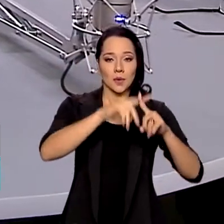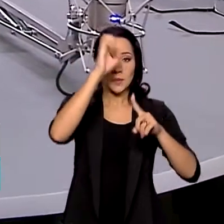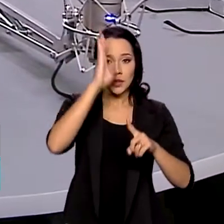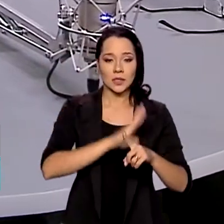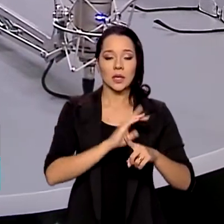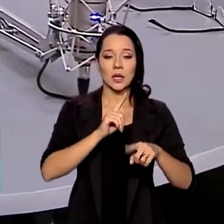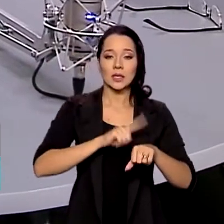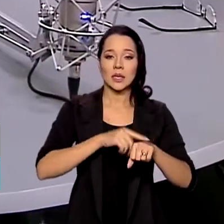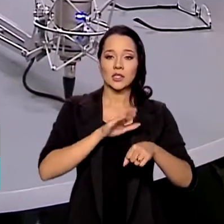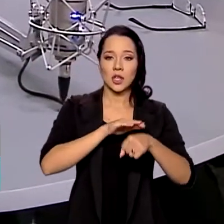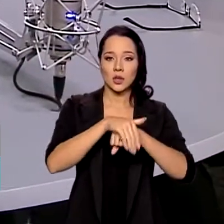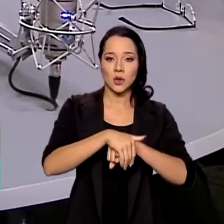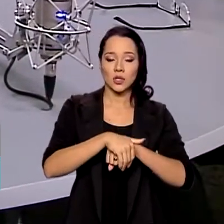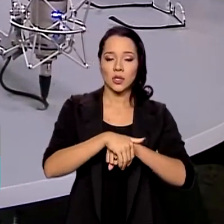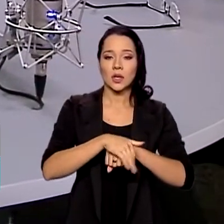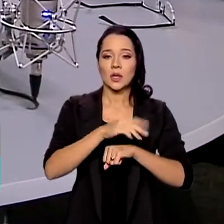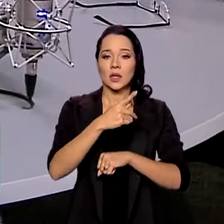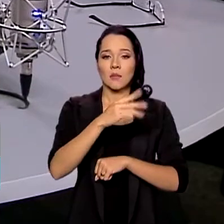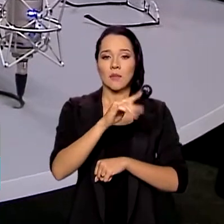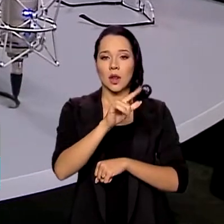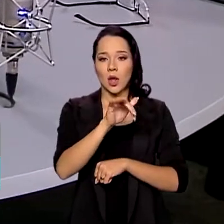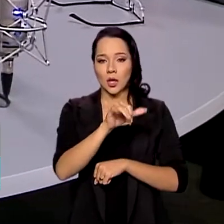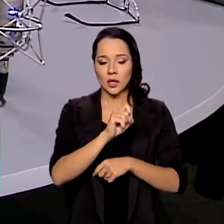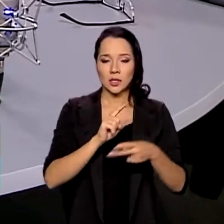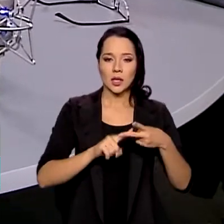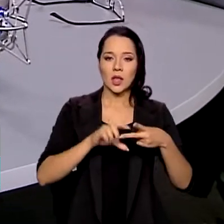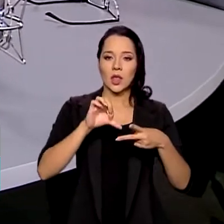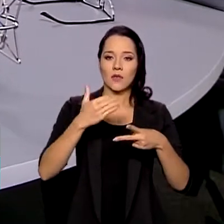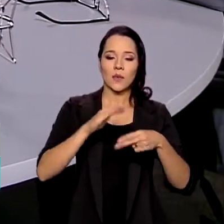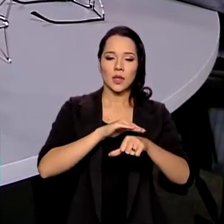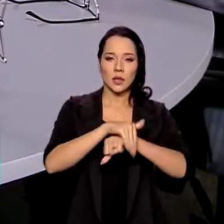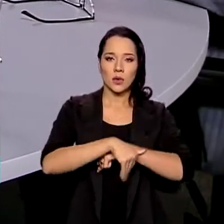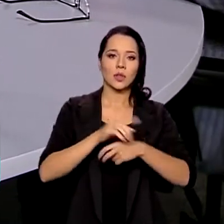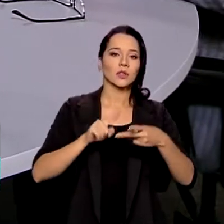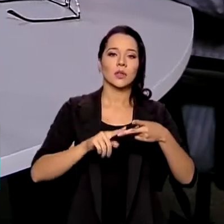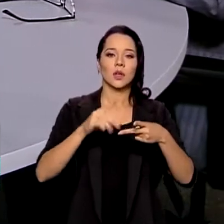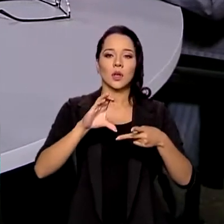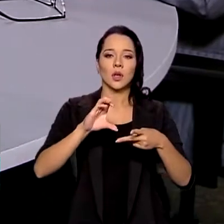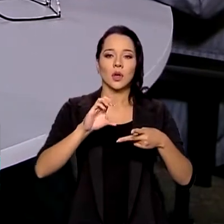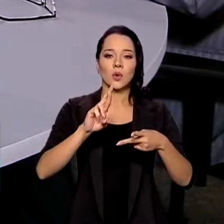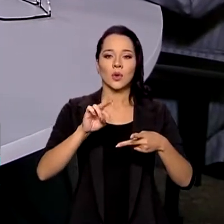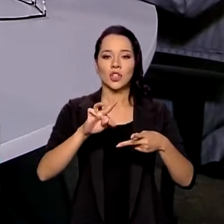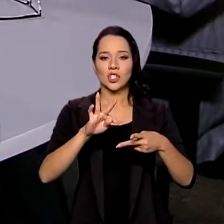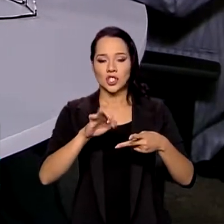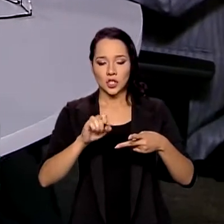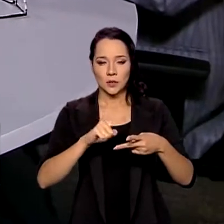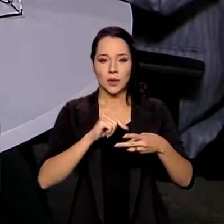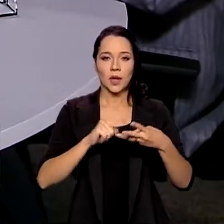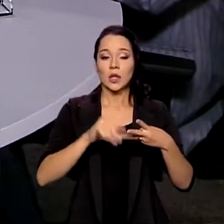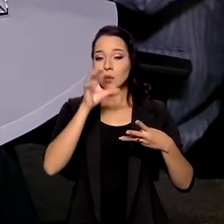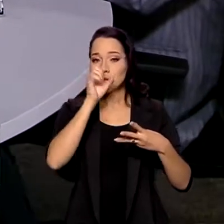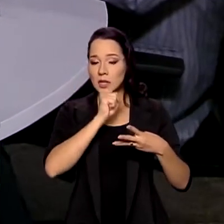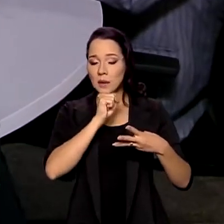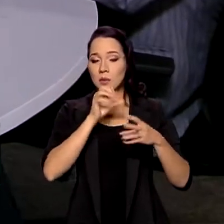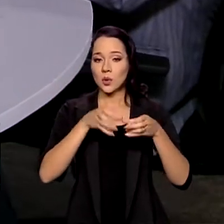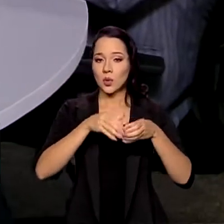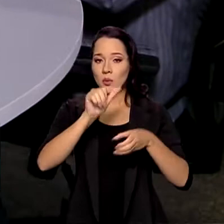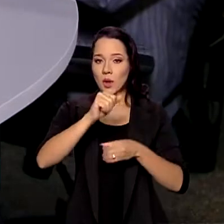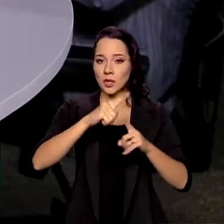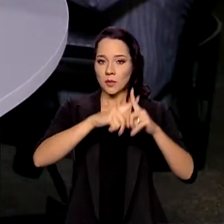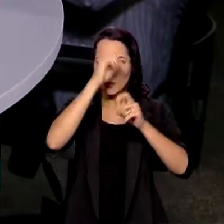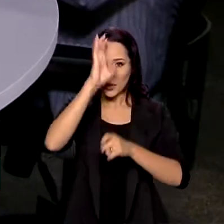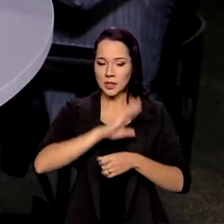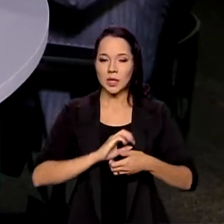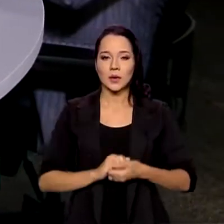Brasileiro, 19h, tem Brasil de Pelotas e Remo. Às 21h30, a bola rola para Curitiba e Botafogo. Neste sábado, Série A do Campeonato